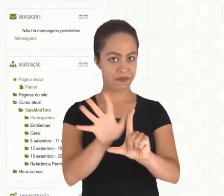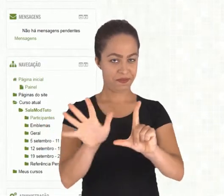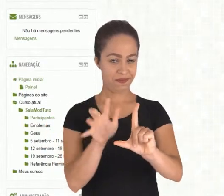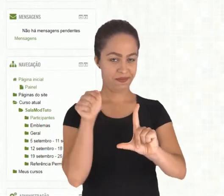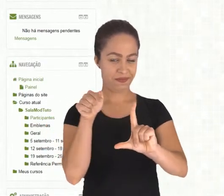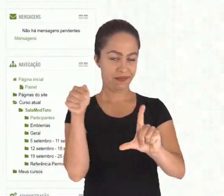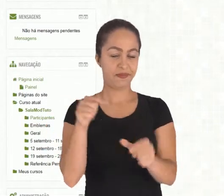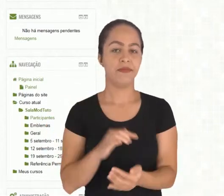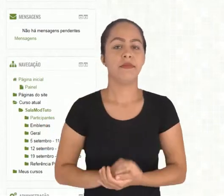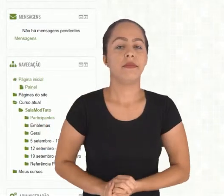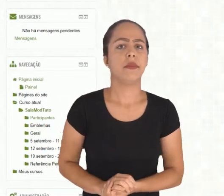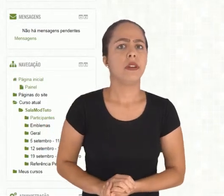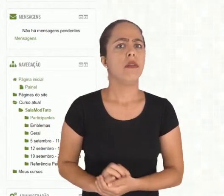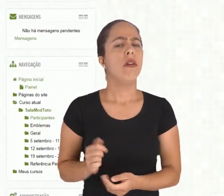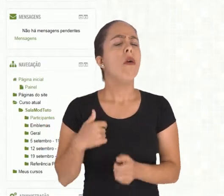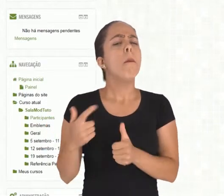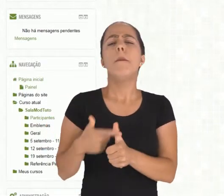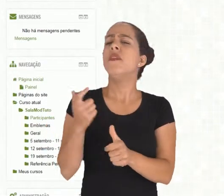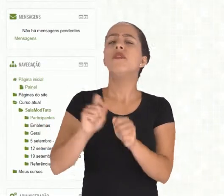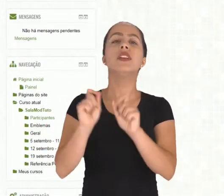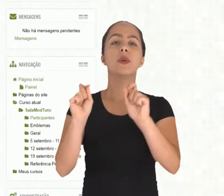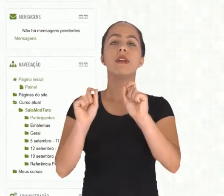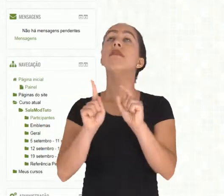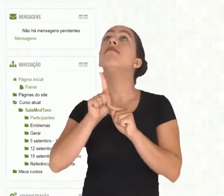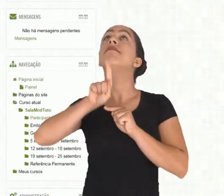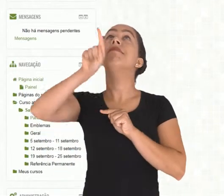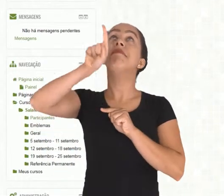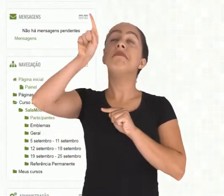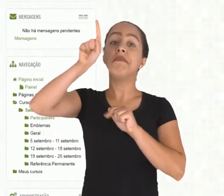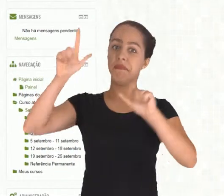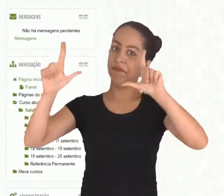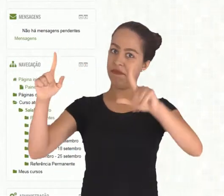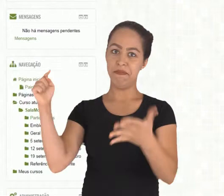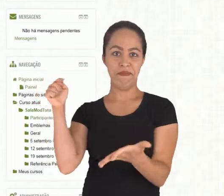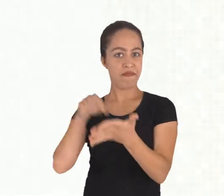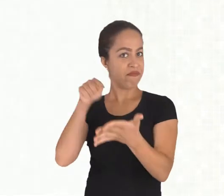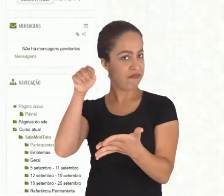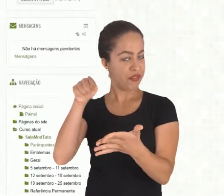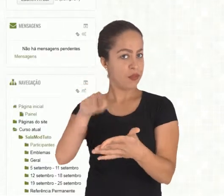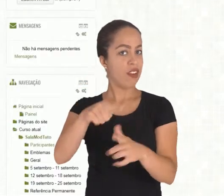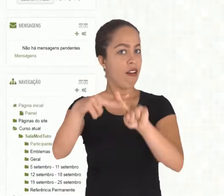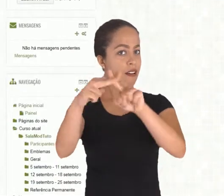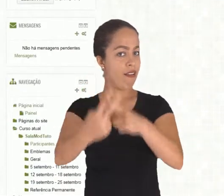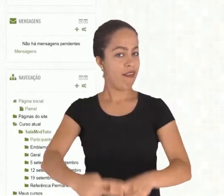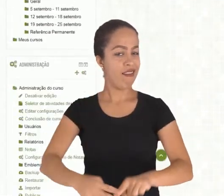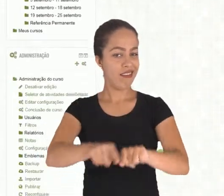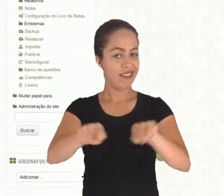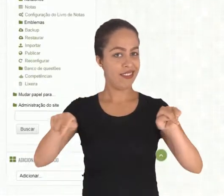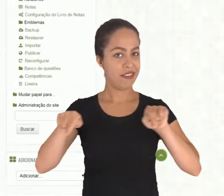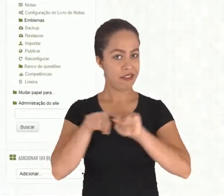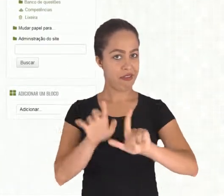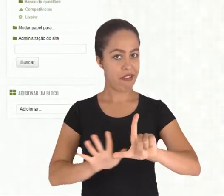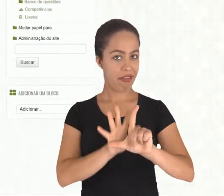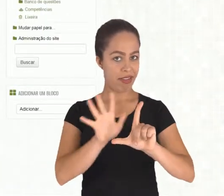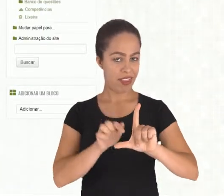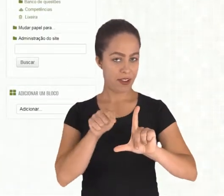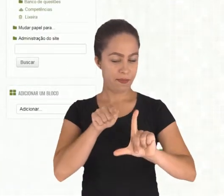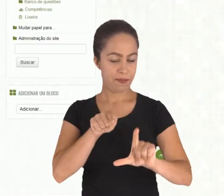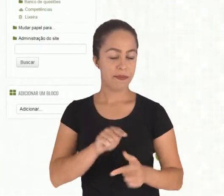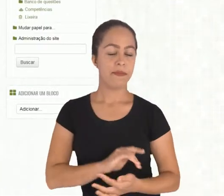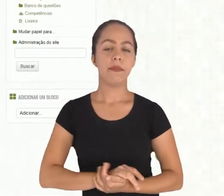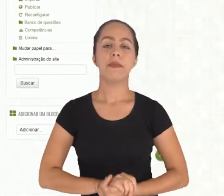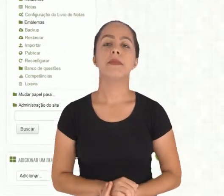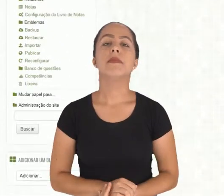virtual a primeira coisa a fazer sempre é clicar aqui nesse botão de ativar a edição para que você possa editar sala e aí vamos fazer